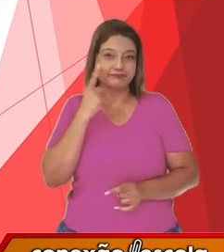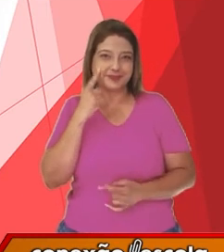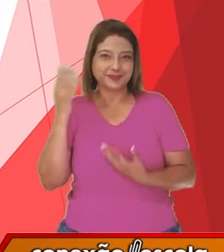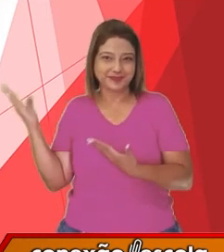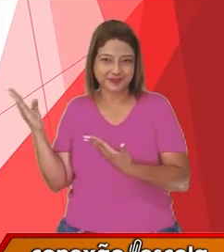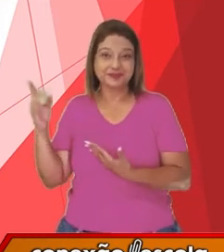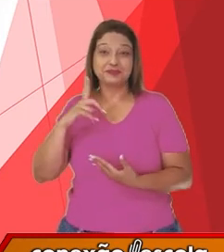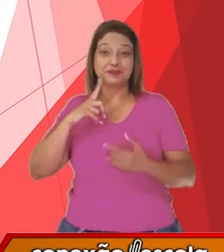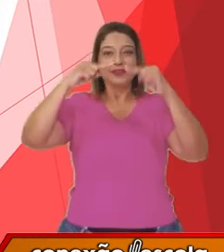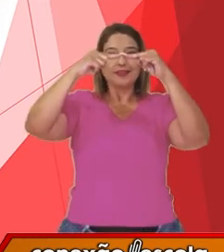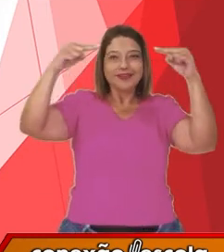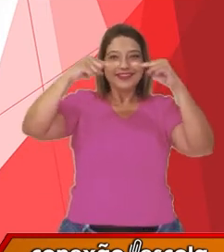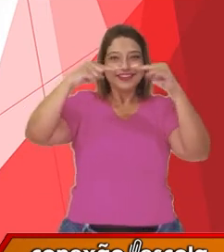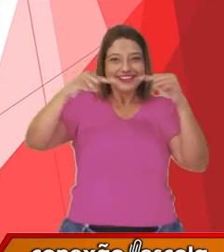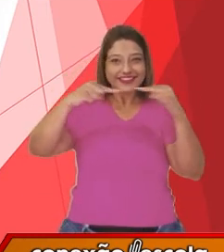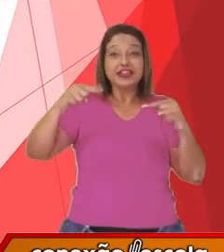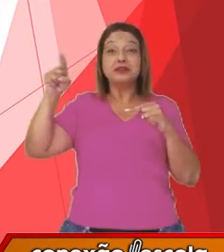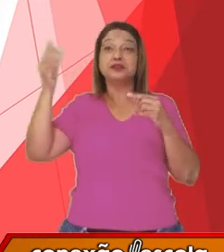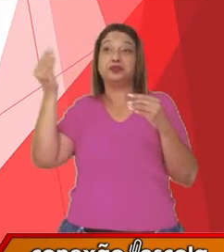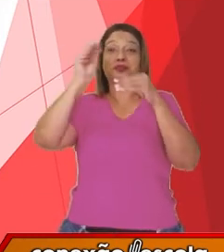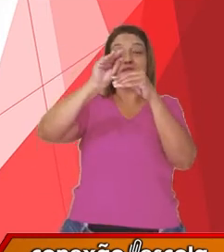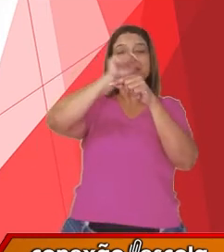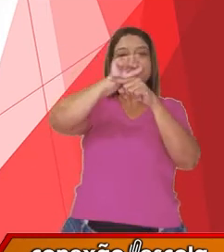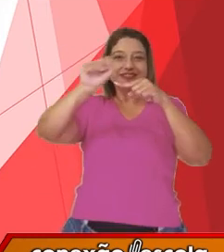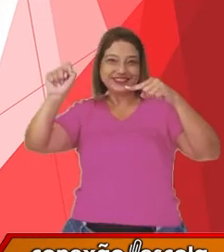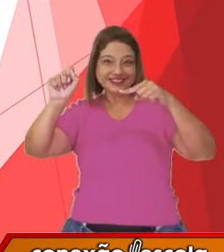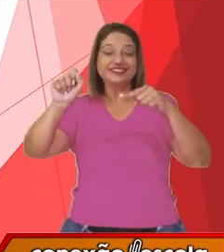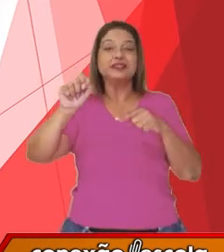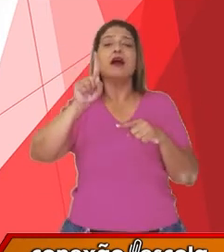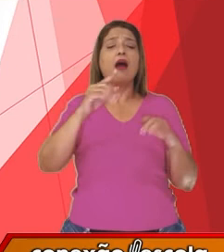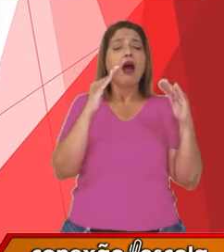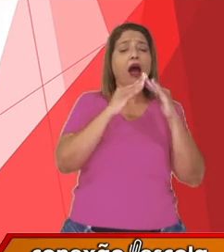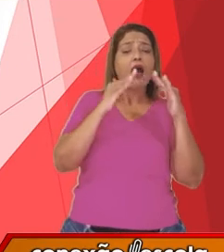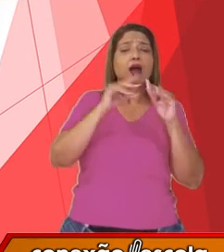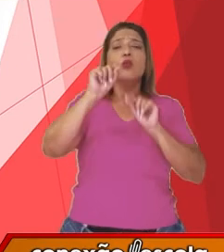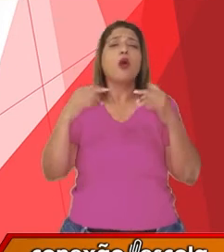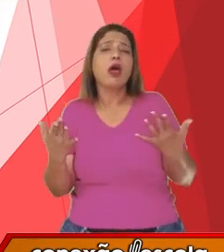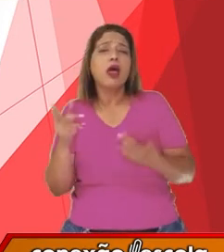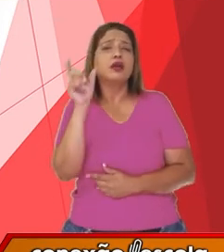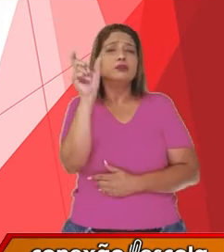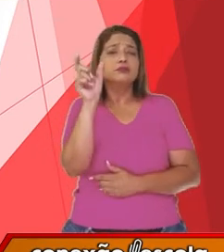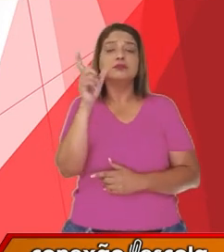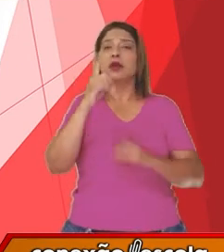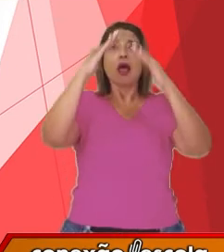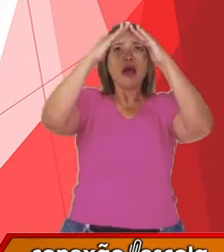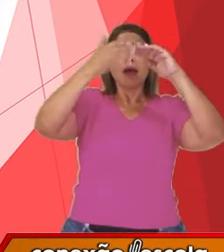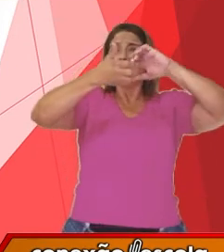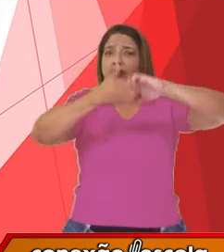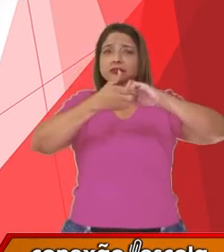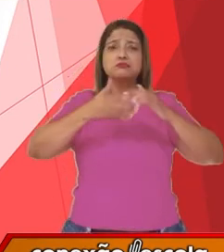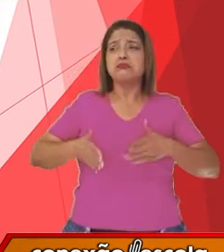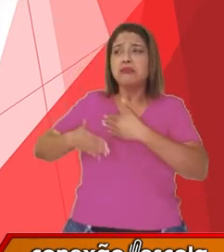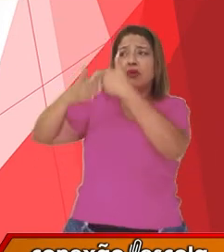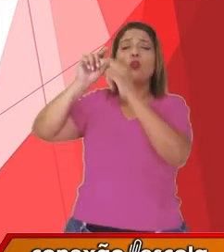aí que tem uma linha e você vai responder. Era uma casa muito? Não tinha teto, não tinha? E aí vocês